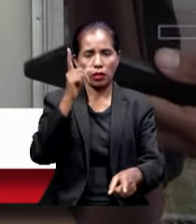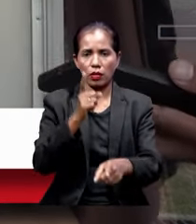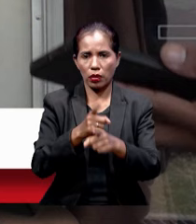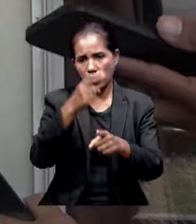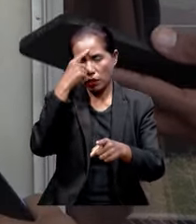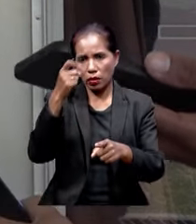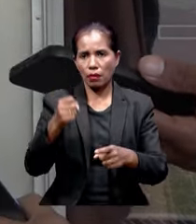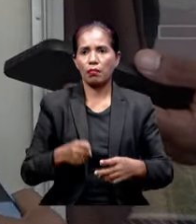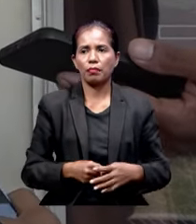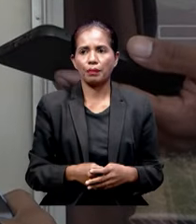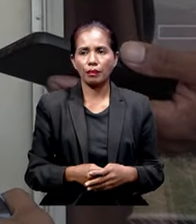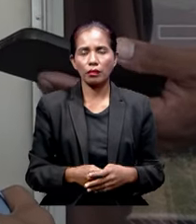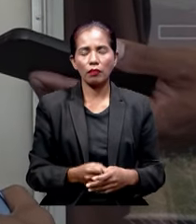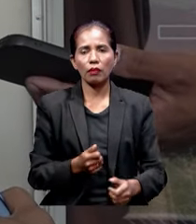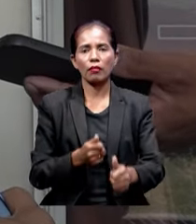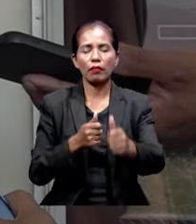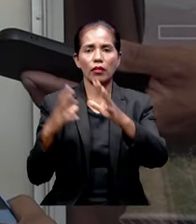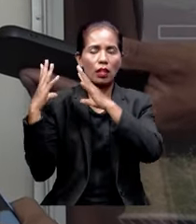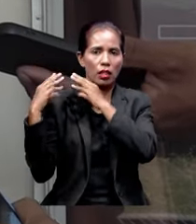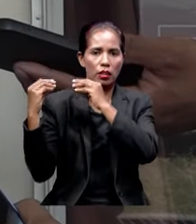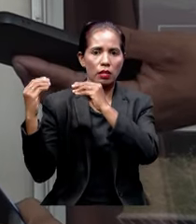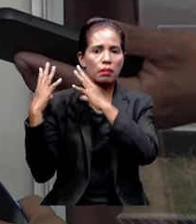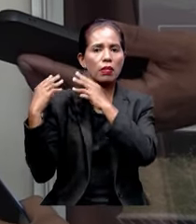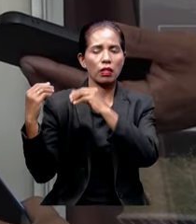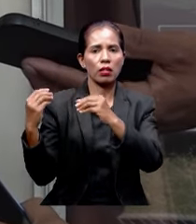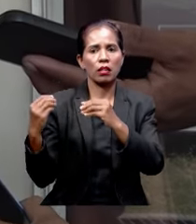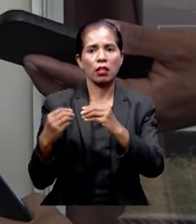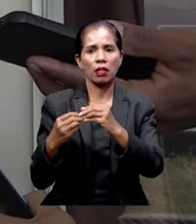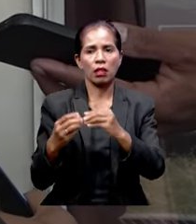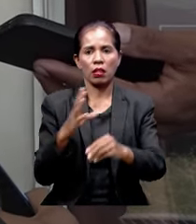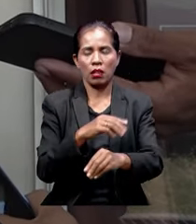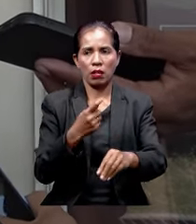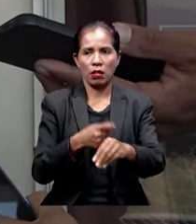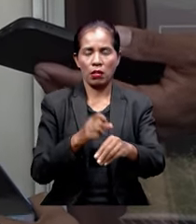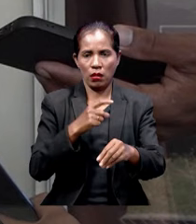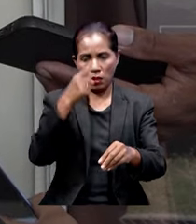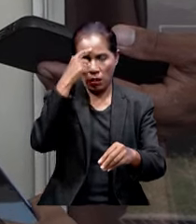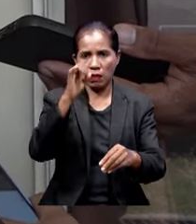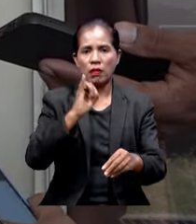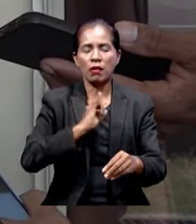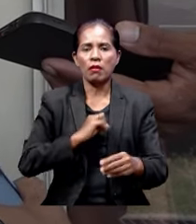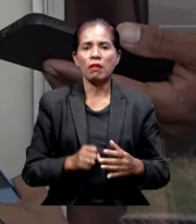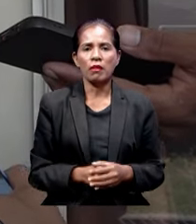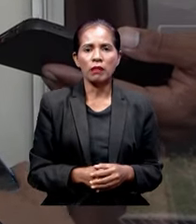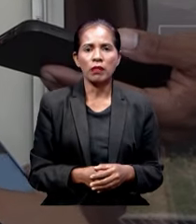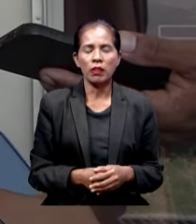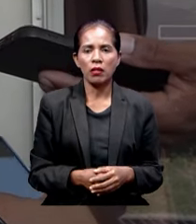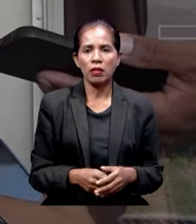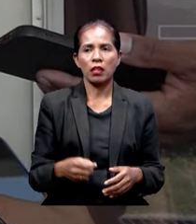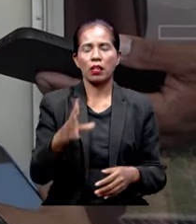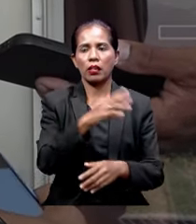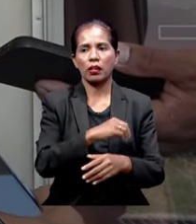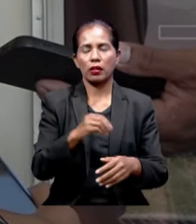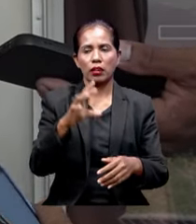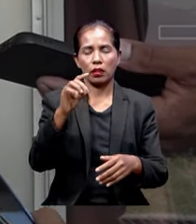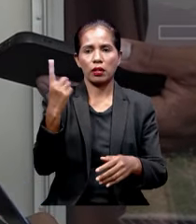tamba a baseia ba experiência ne bem mas durante ne tamba há uma iha quinta legislatura